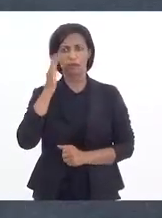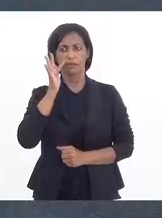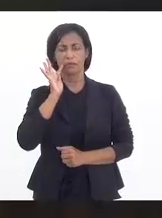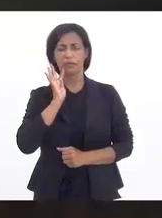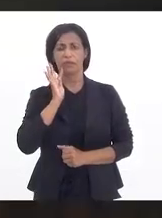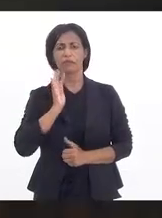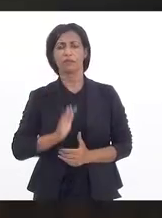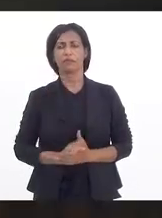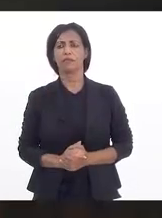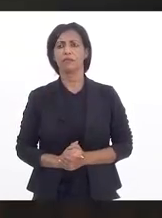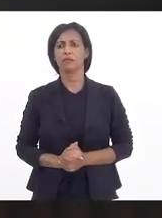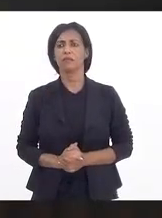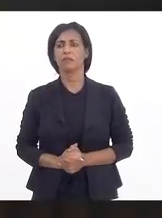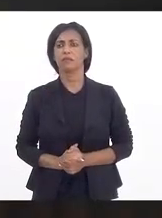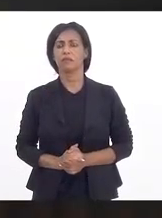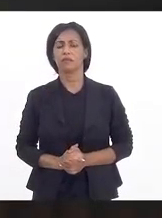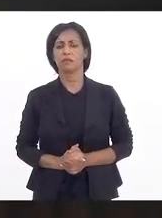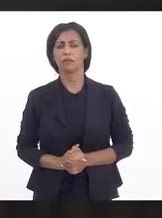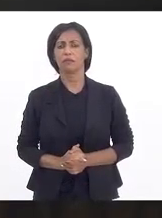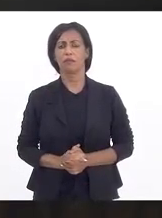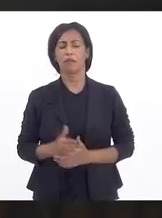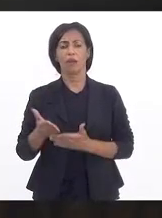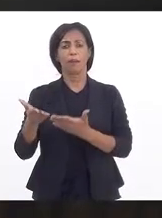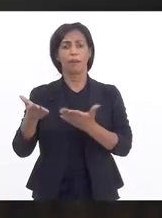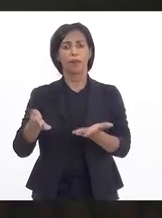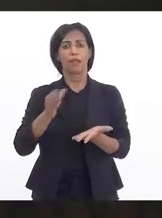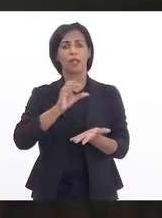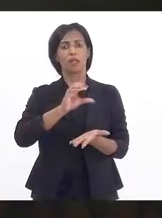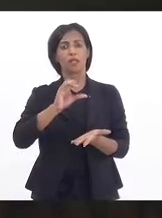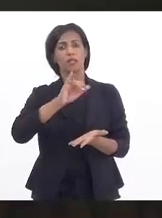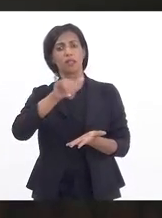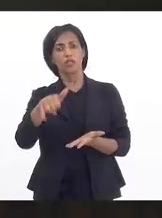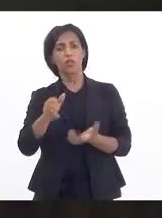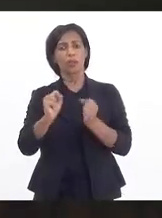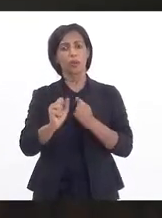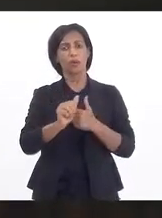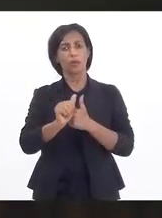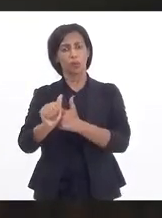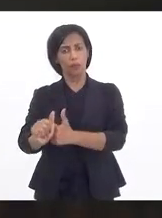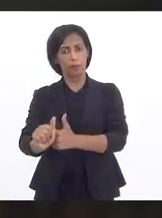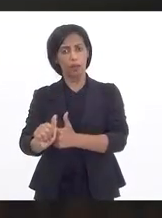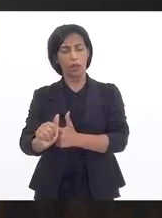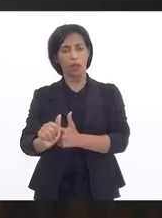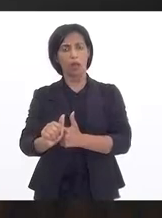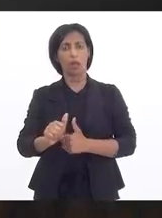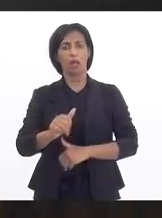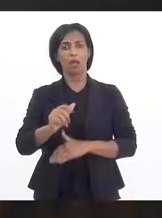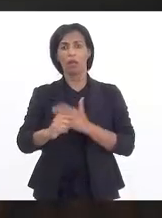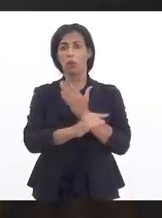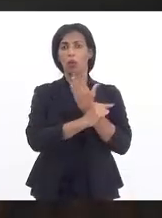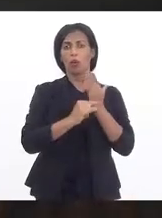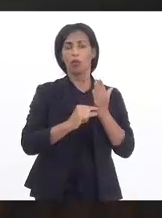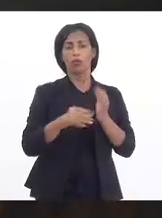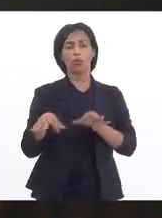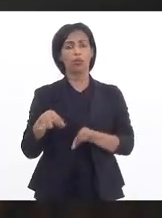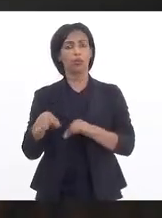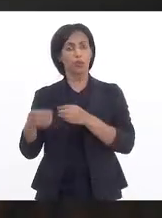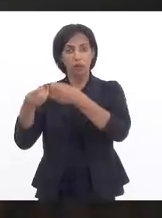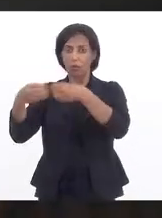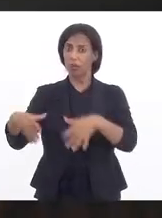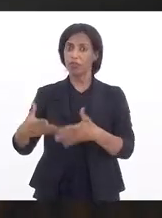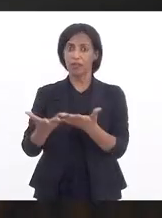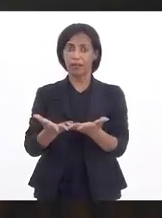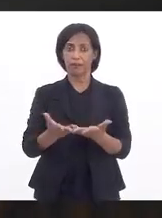Serafim lei a emenda para que o a ccj possa acompanhar a ccj e o autor do projeto